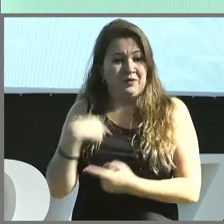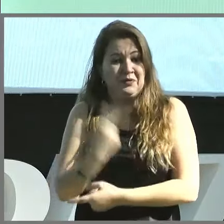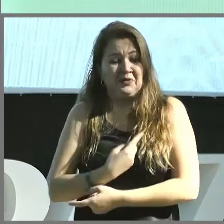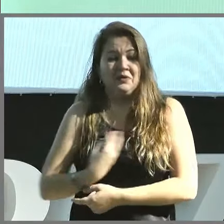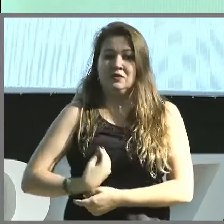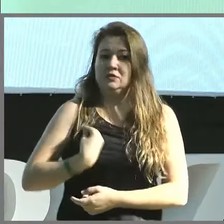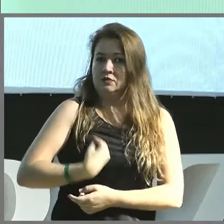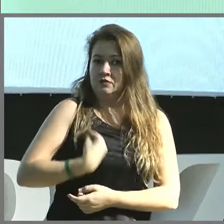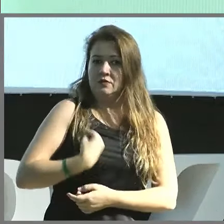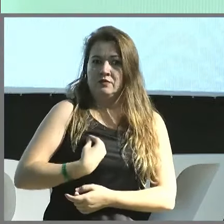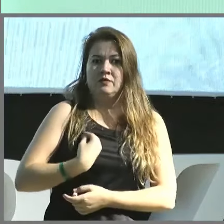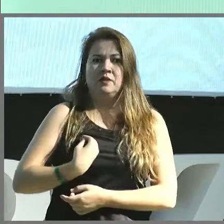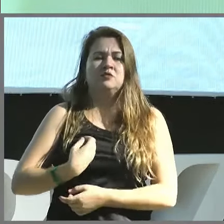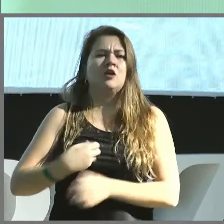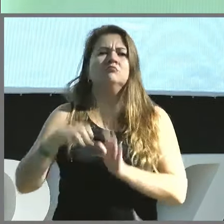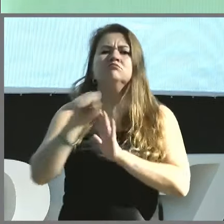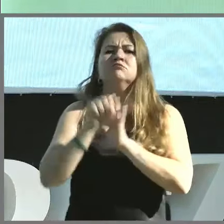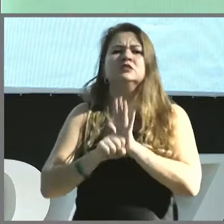em que